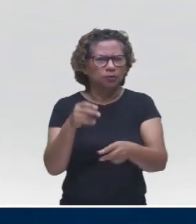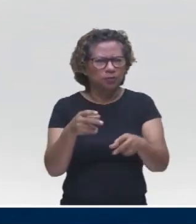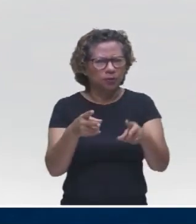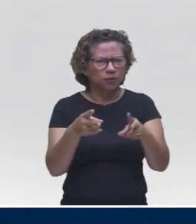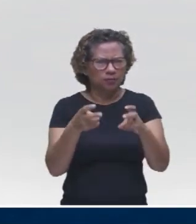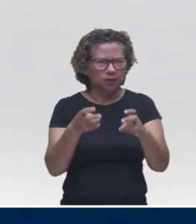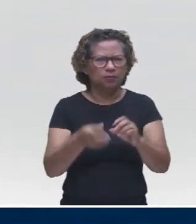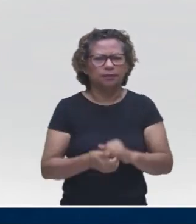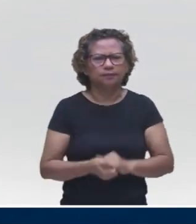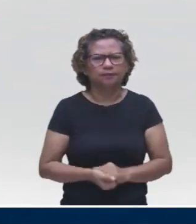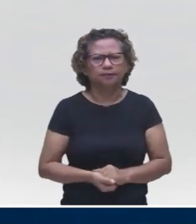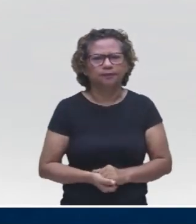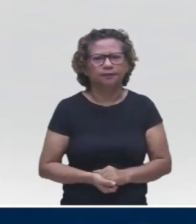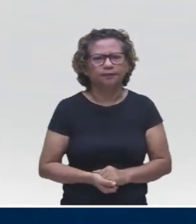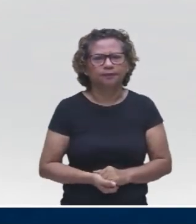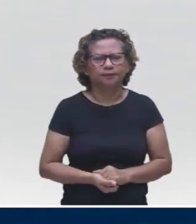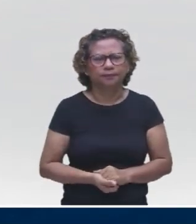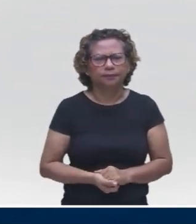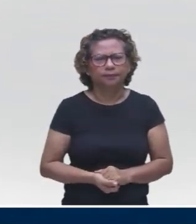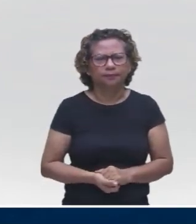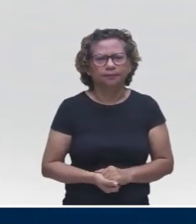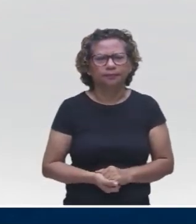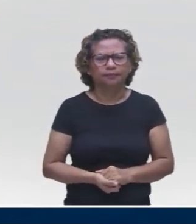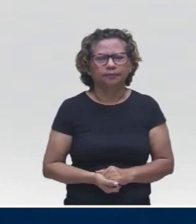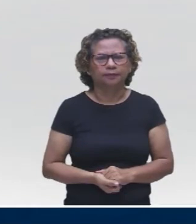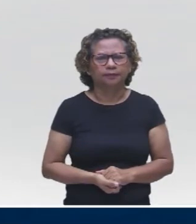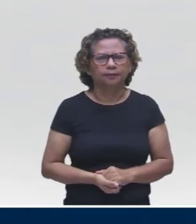geométrica. Vamos entrar aqui no GeoGebra.